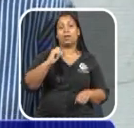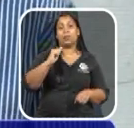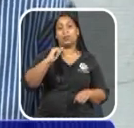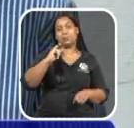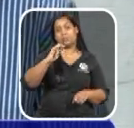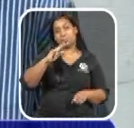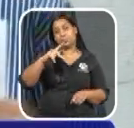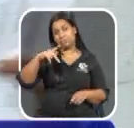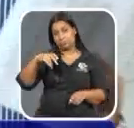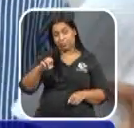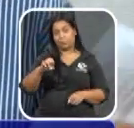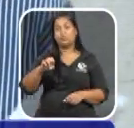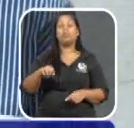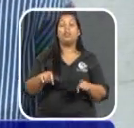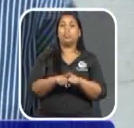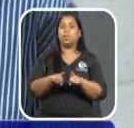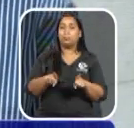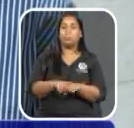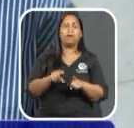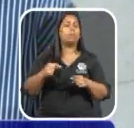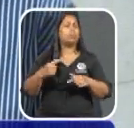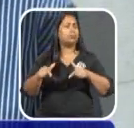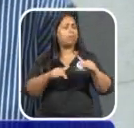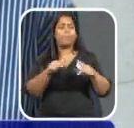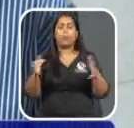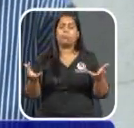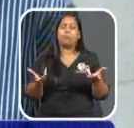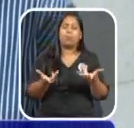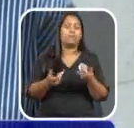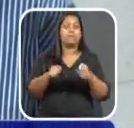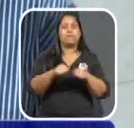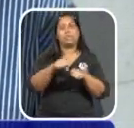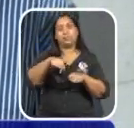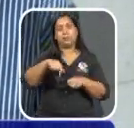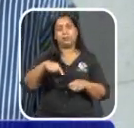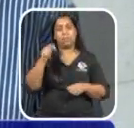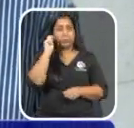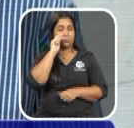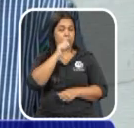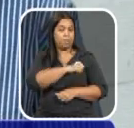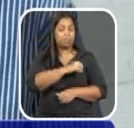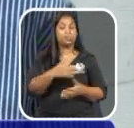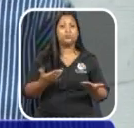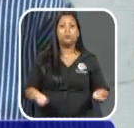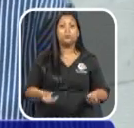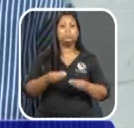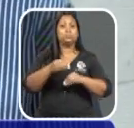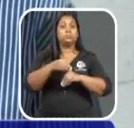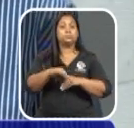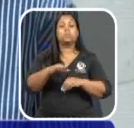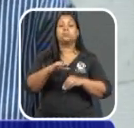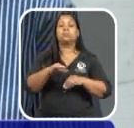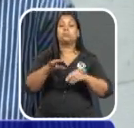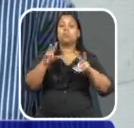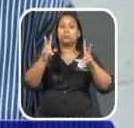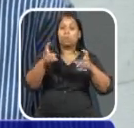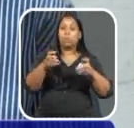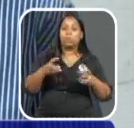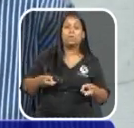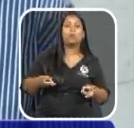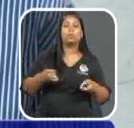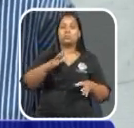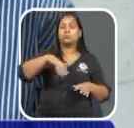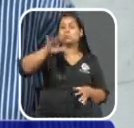pelo trabalho de notoriedade dessas pessoas na sociedade, né? Então, os requerimentos são voltados ao reconhecimento do